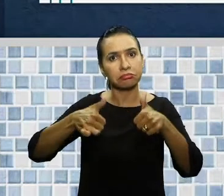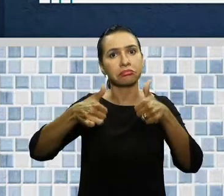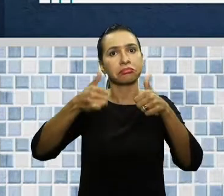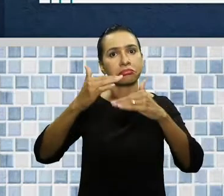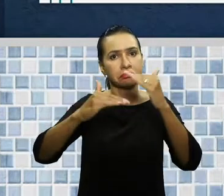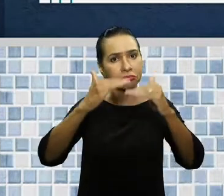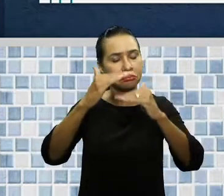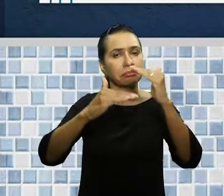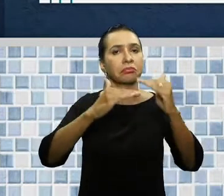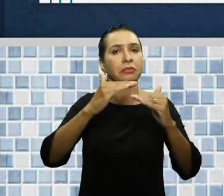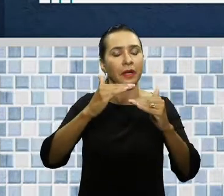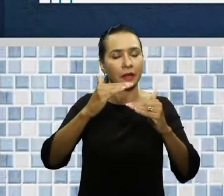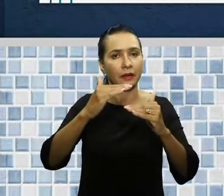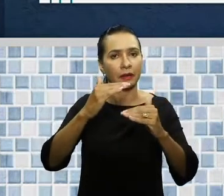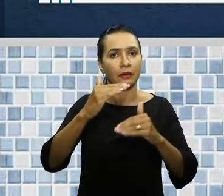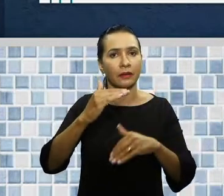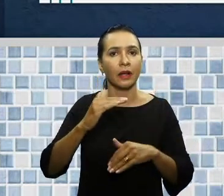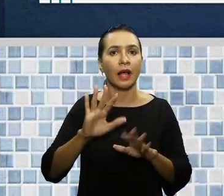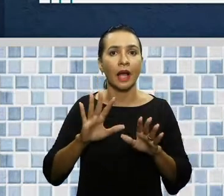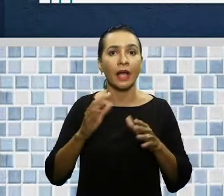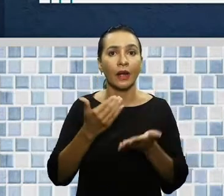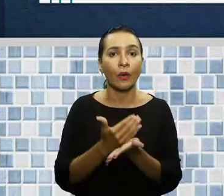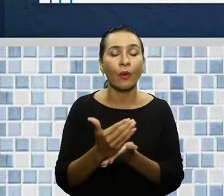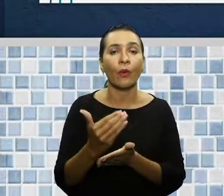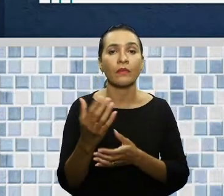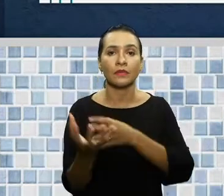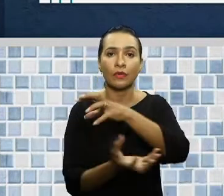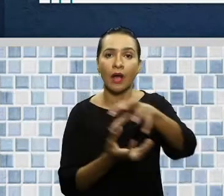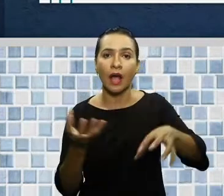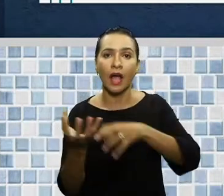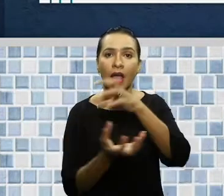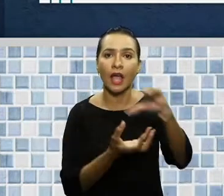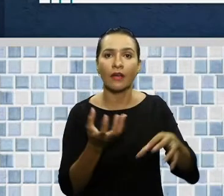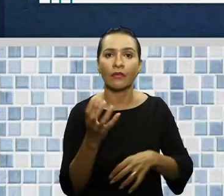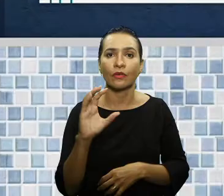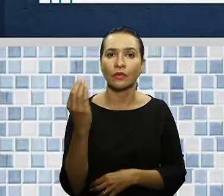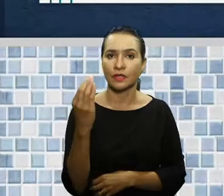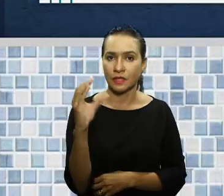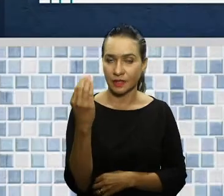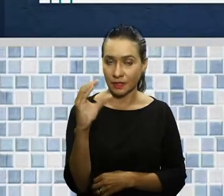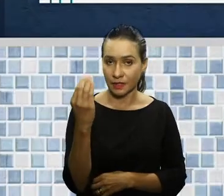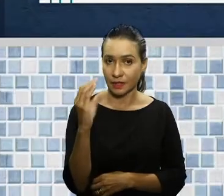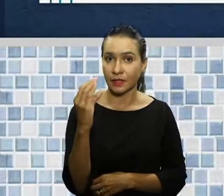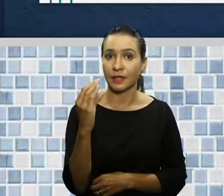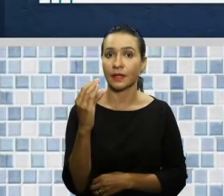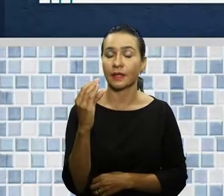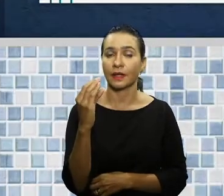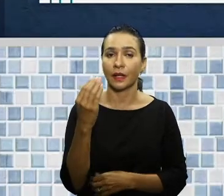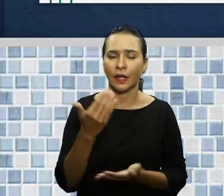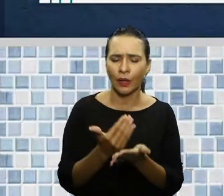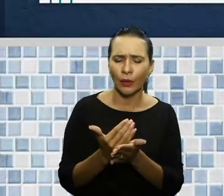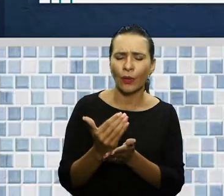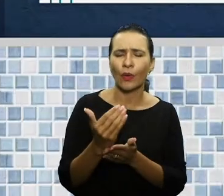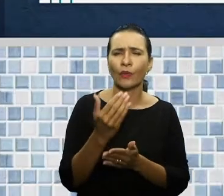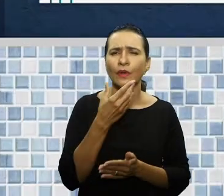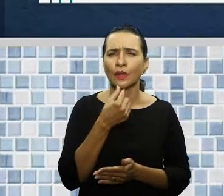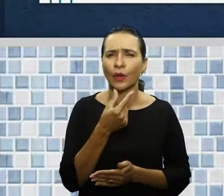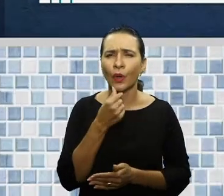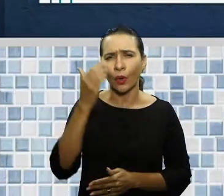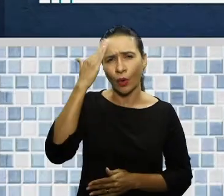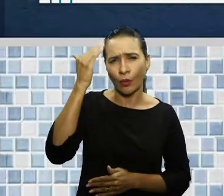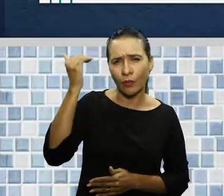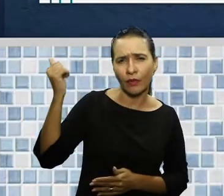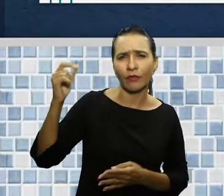né? Até que a gente chega na revolução científica, que é quando René Descartes, Galileu